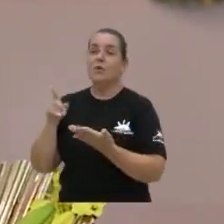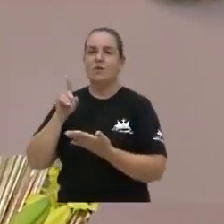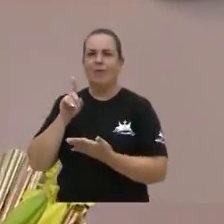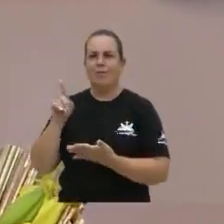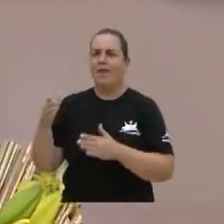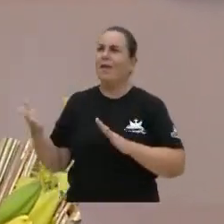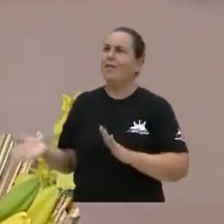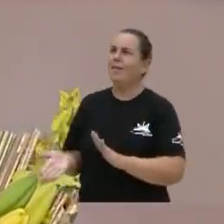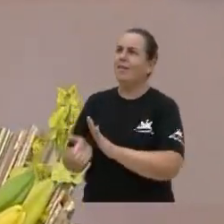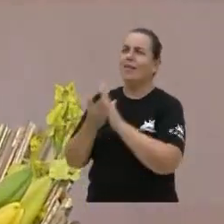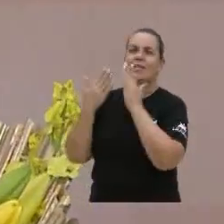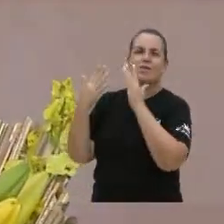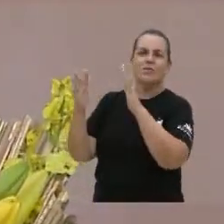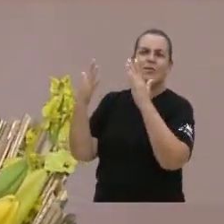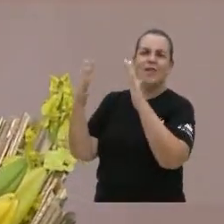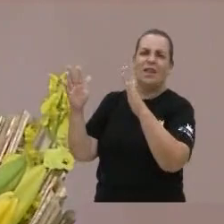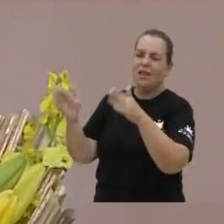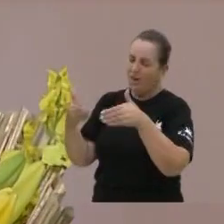alegremo-nos e nele